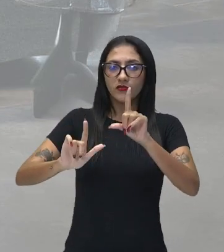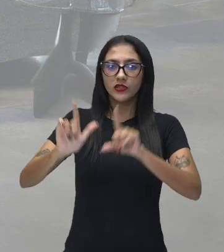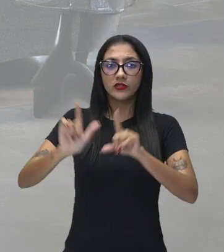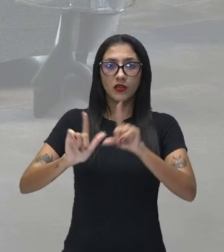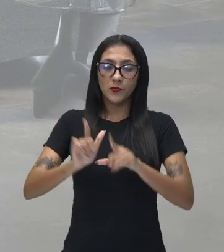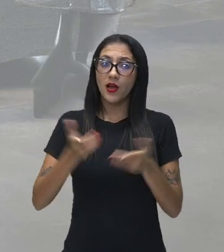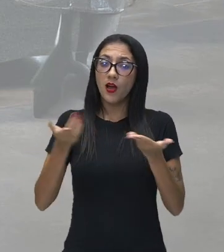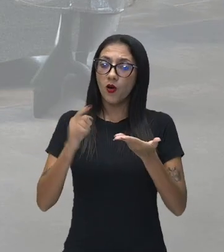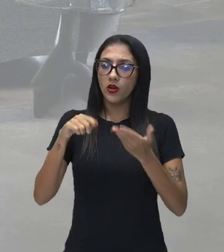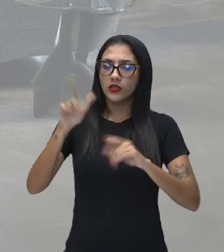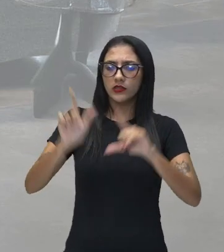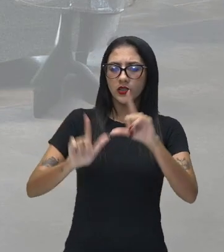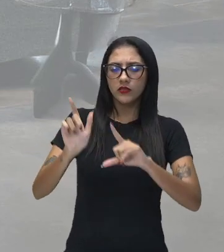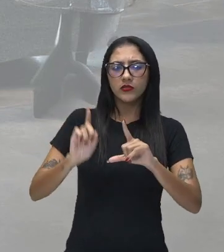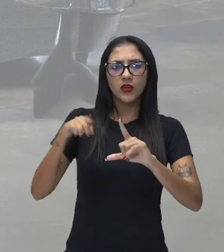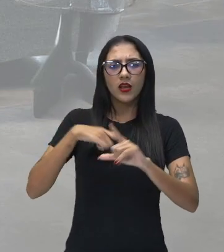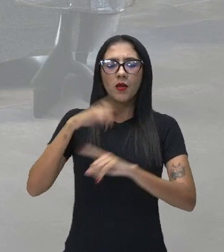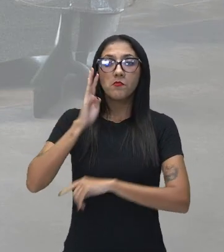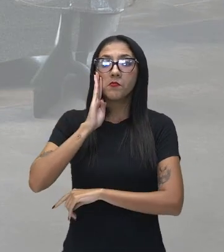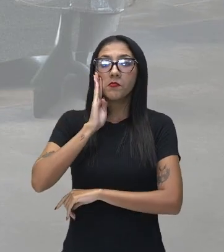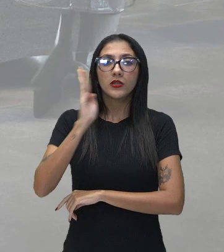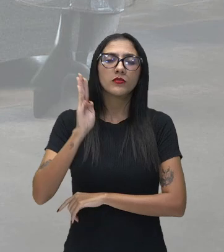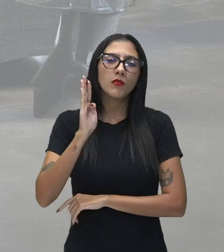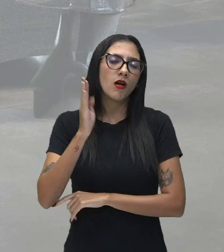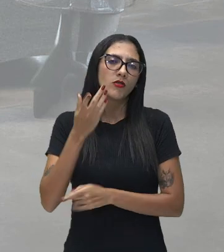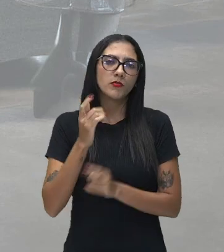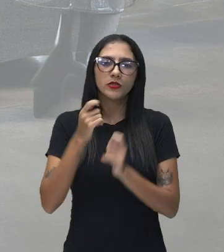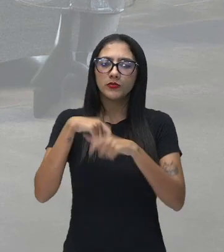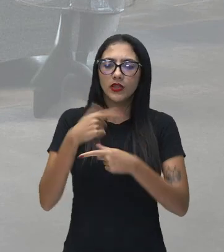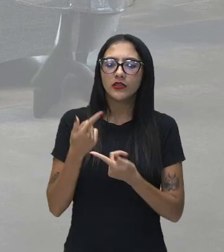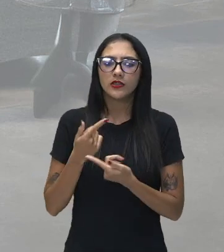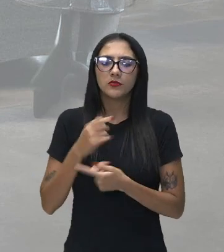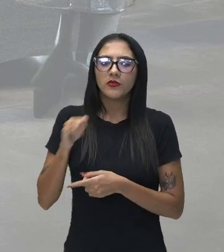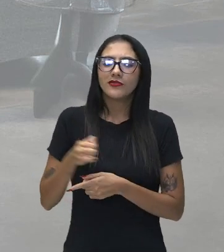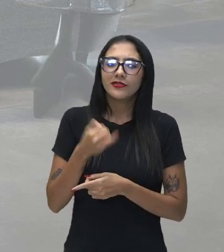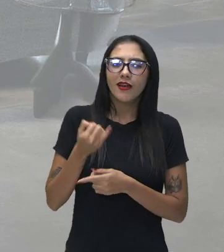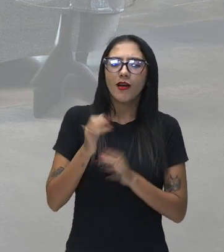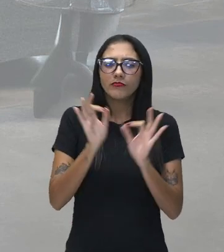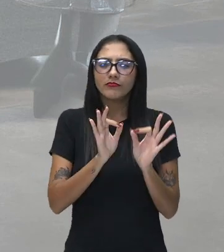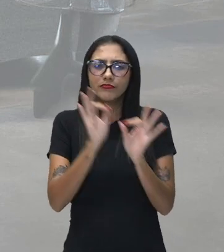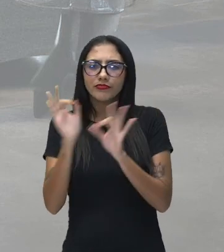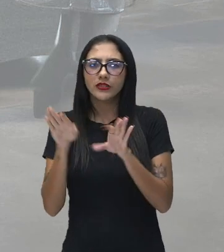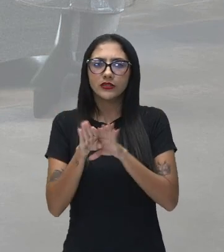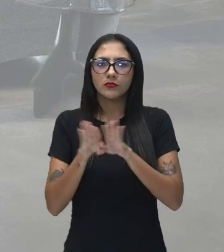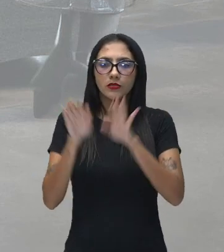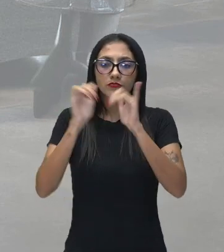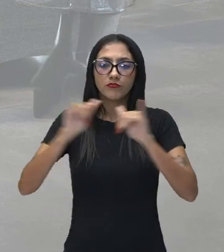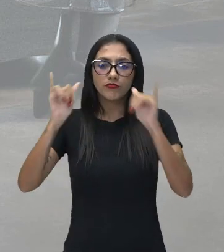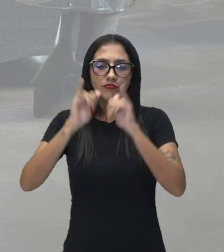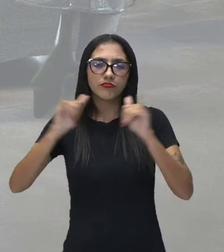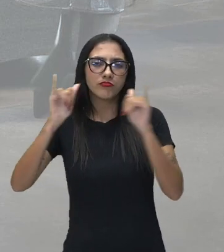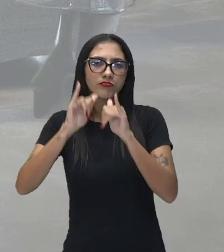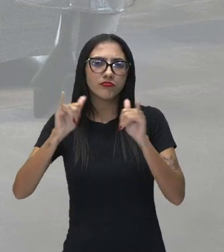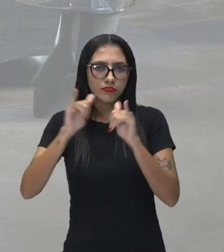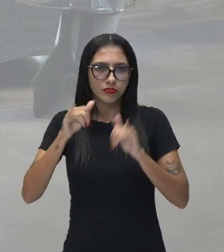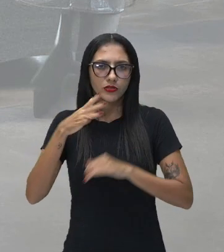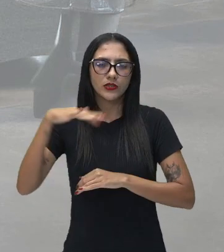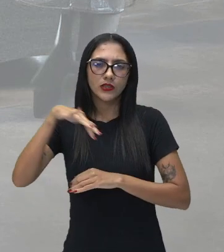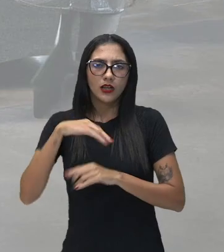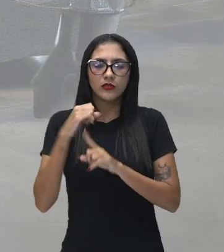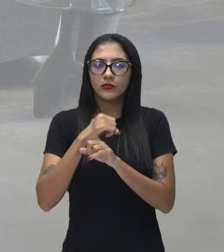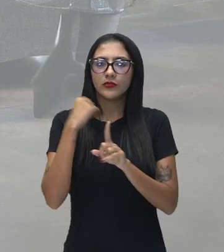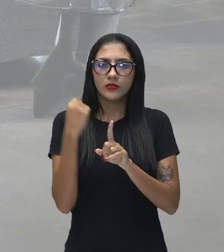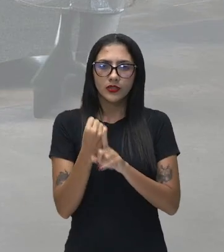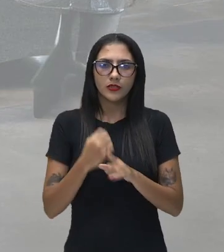dos principais meios de entretenimento e também da divulgação de notícias dentro da sociedade. Então,